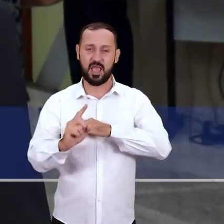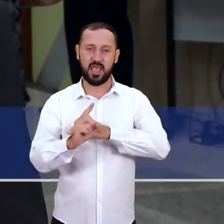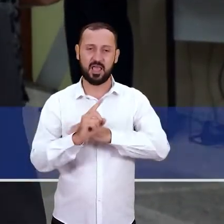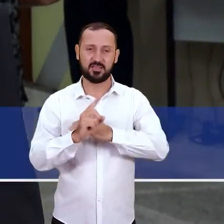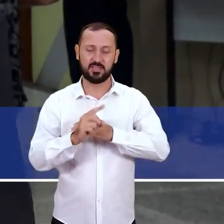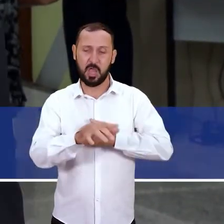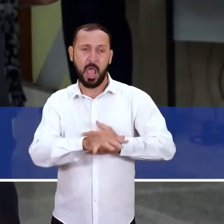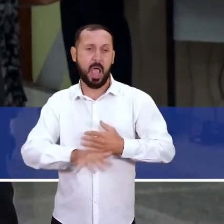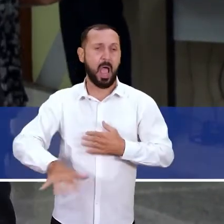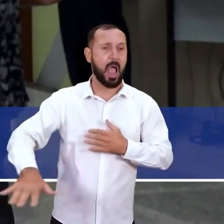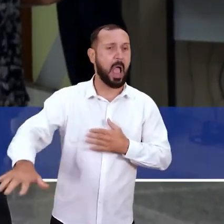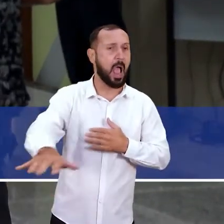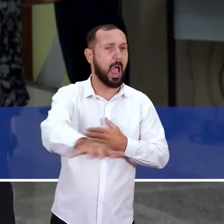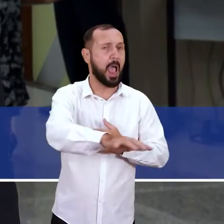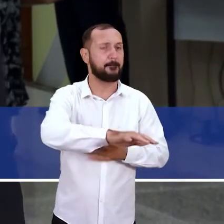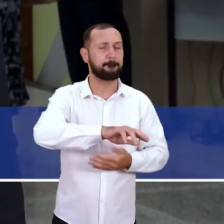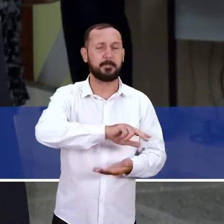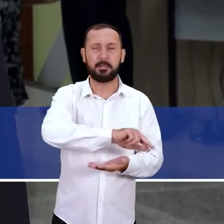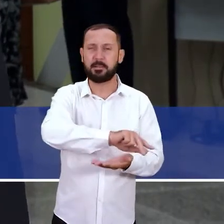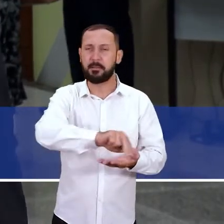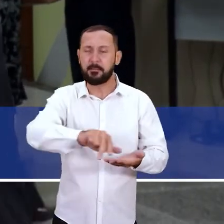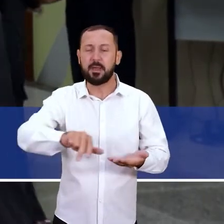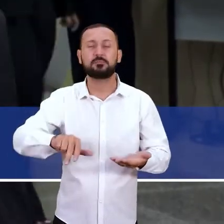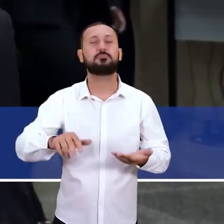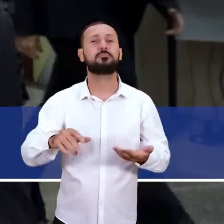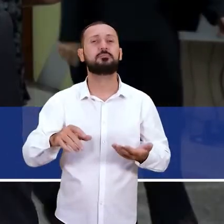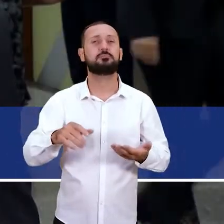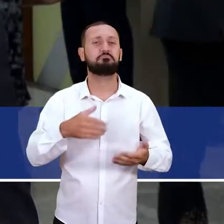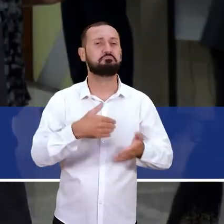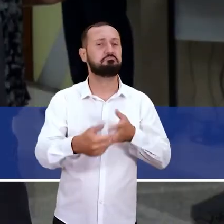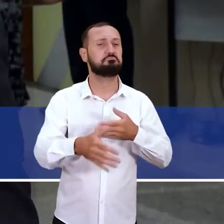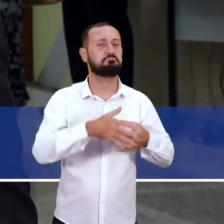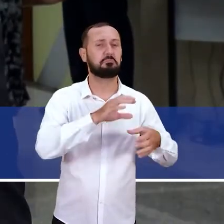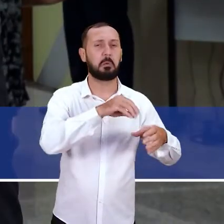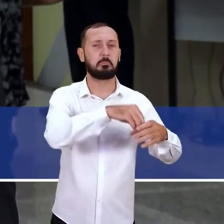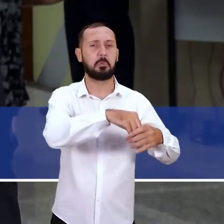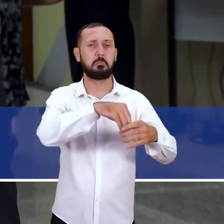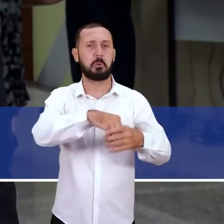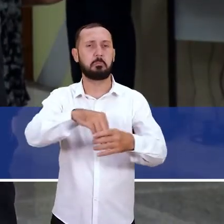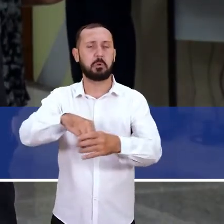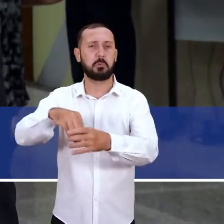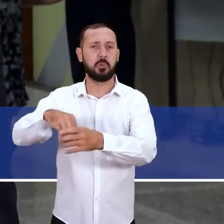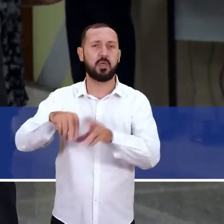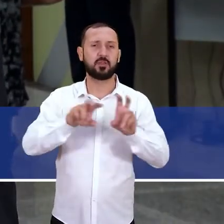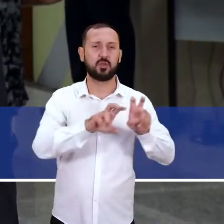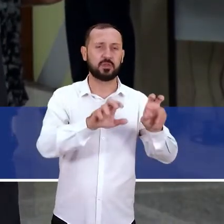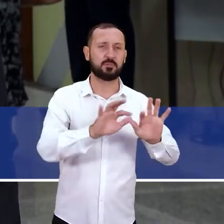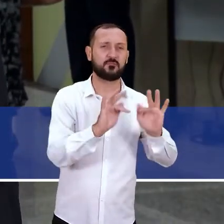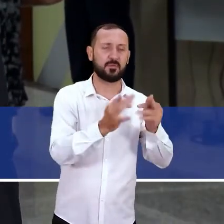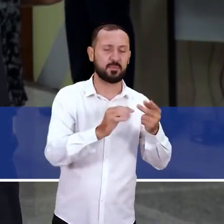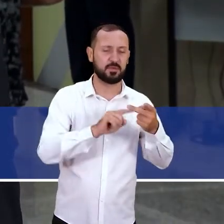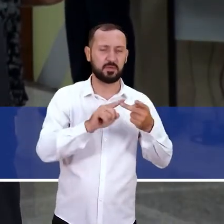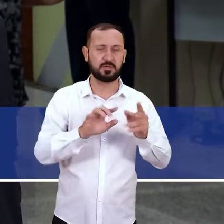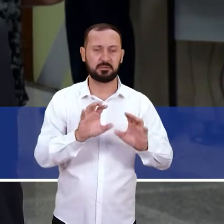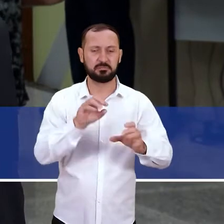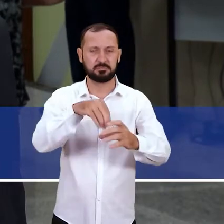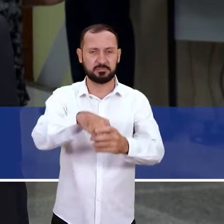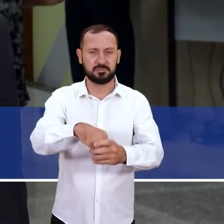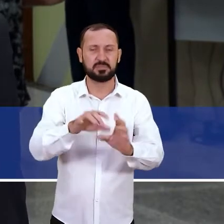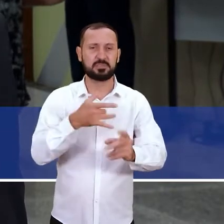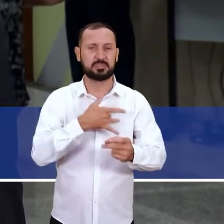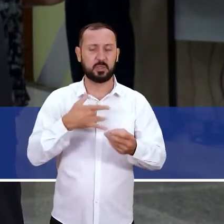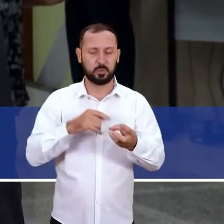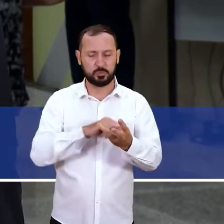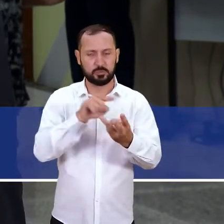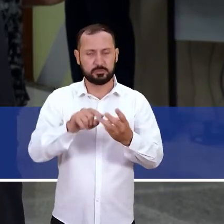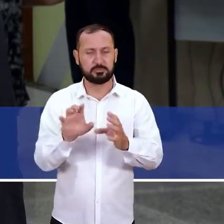gama ampla da população do nosso estado e em todas as áreas possíveis. Nós atendemos a área de família, a área